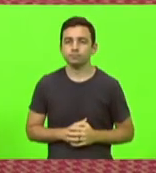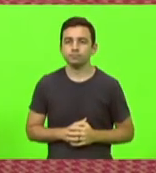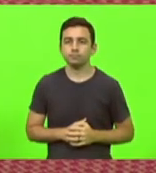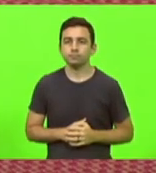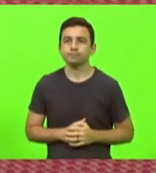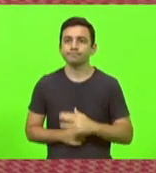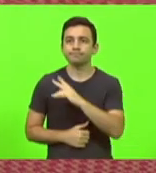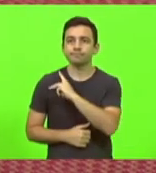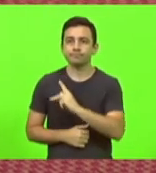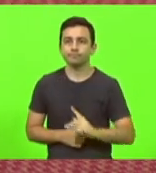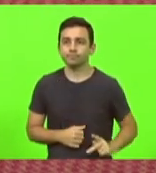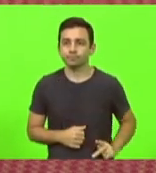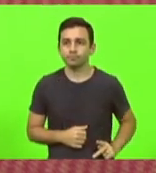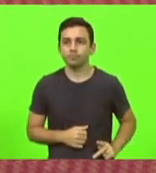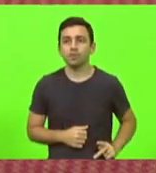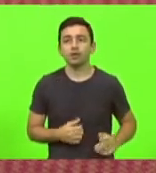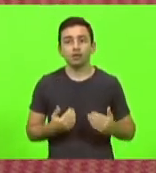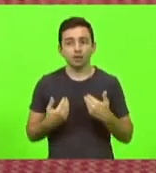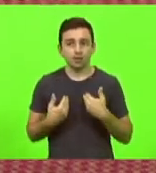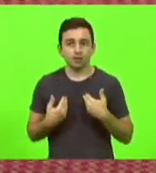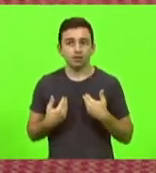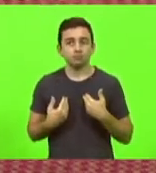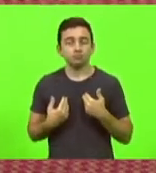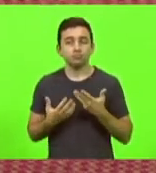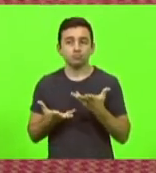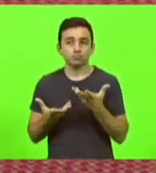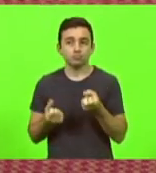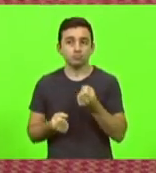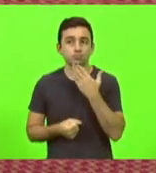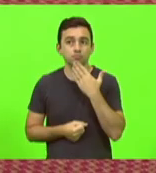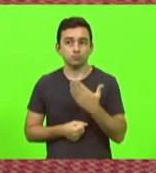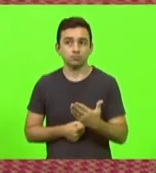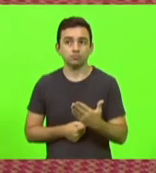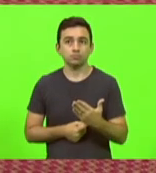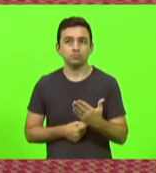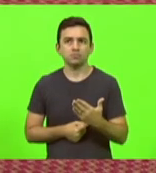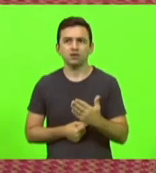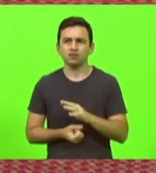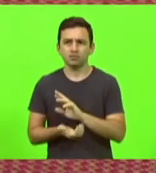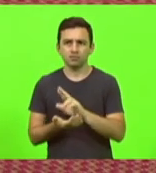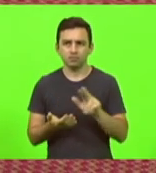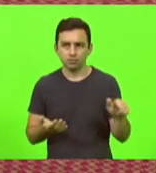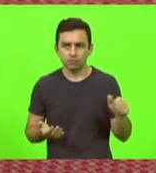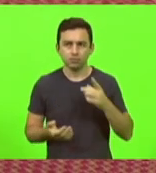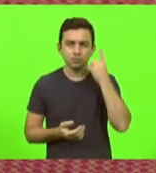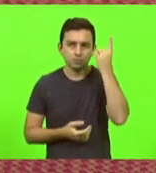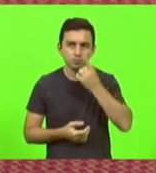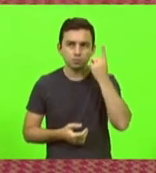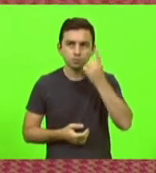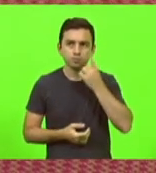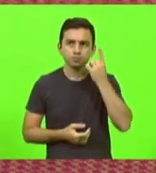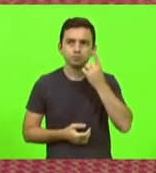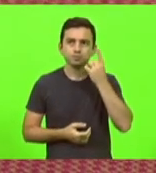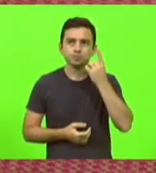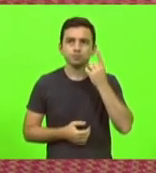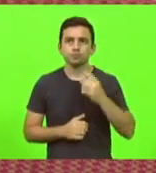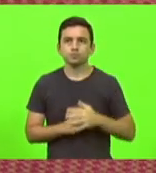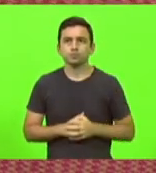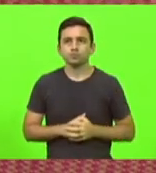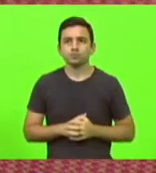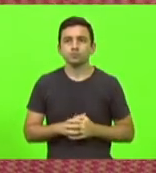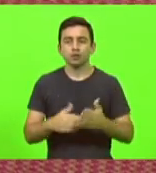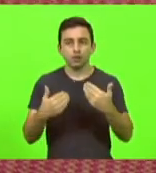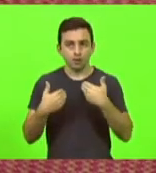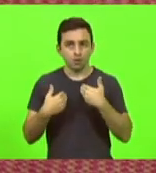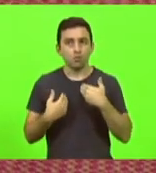presidente, atendendo a uma solicitação de diversas senhoras parlamentares e senhores parlamentares, estou